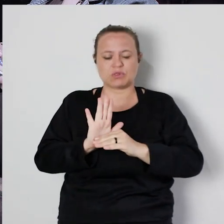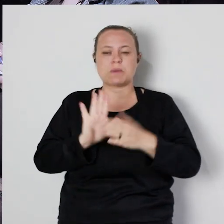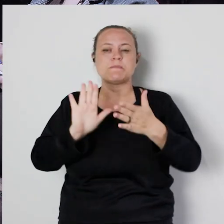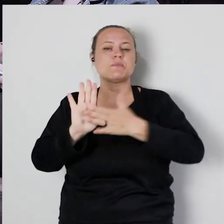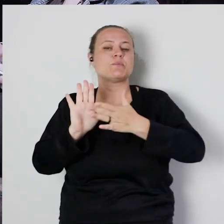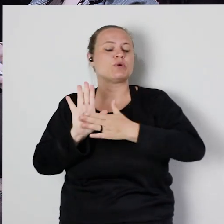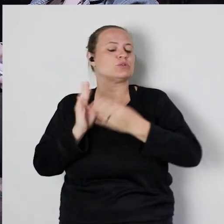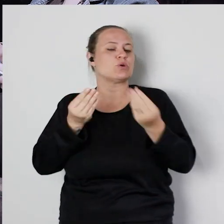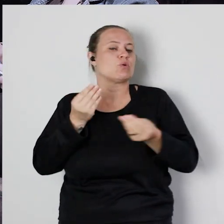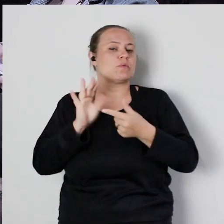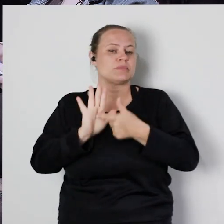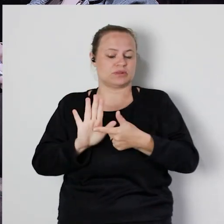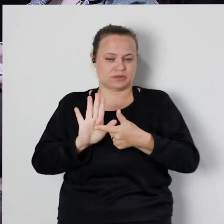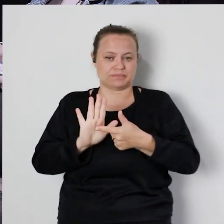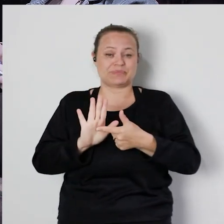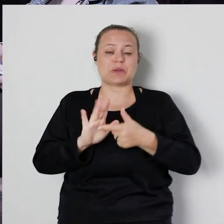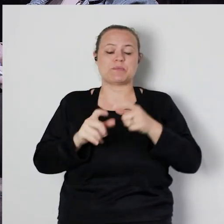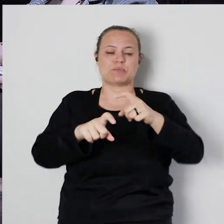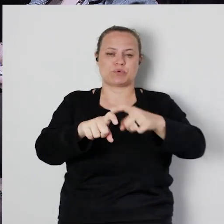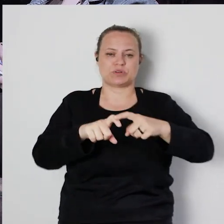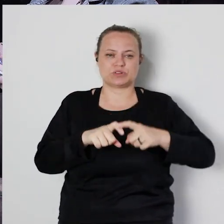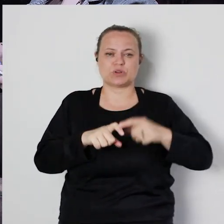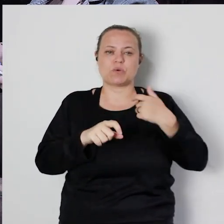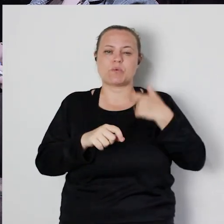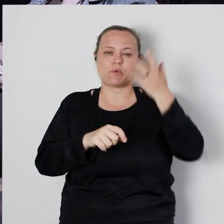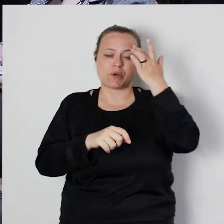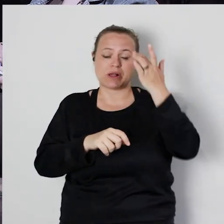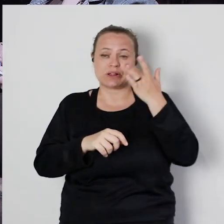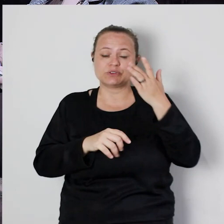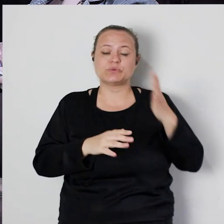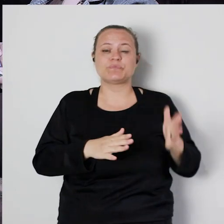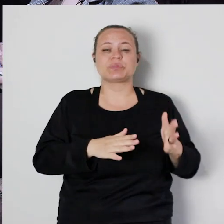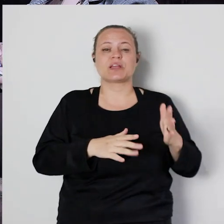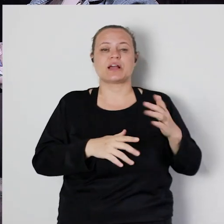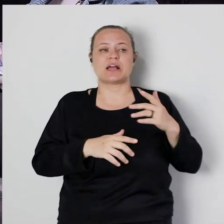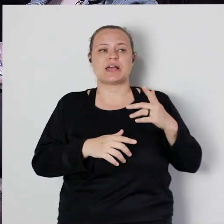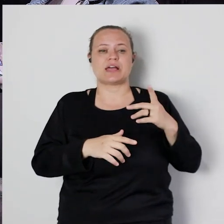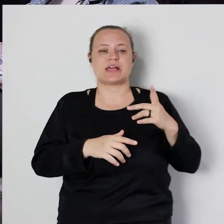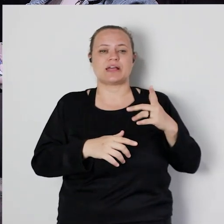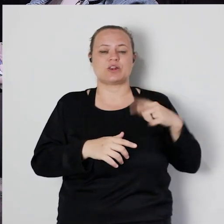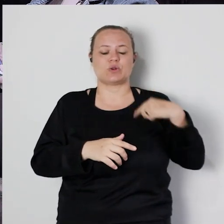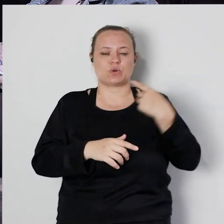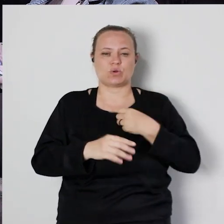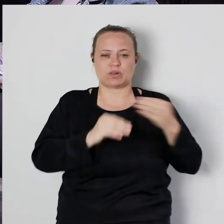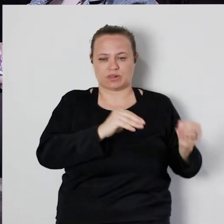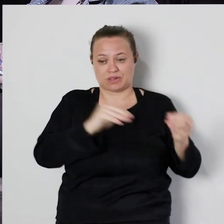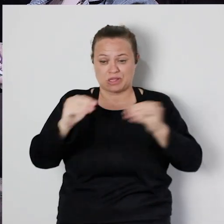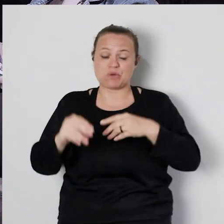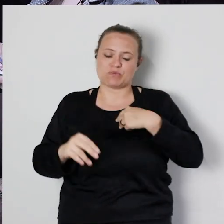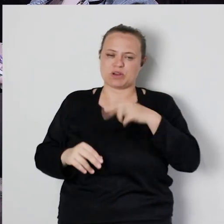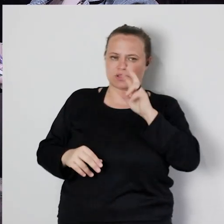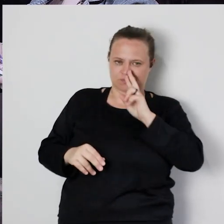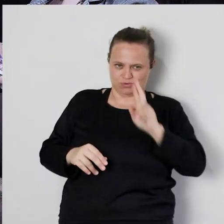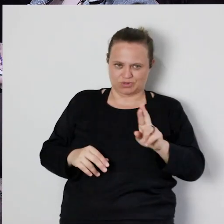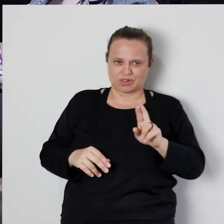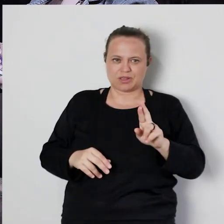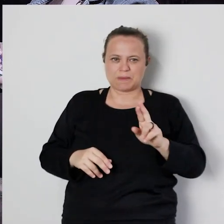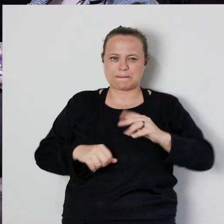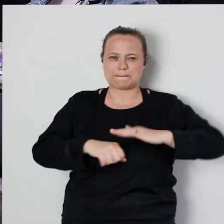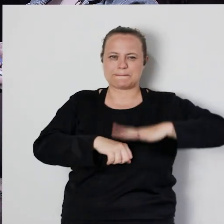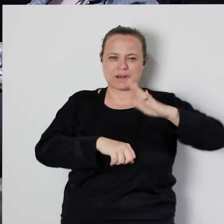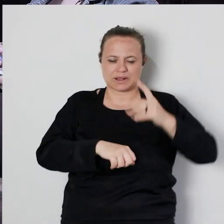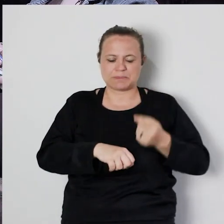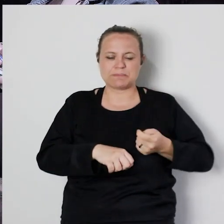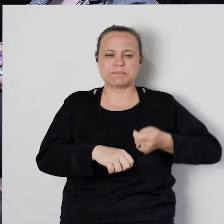fundamental, né, de como seria a apresentação de proposições e depois de propostas. E isso eu acho que leva a um outro